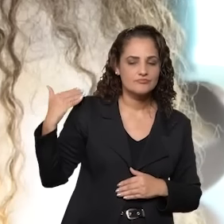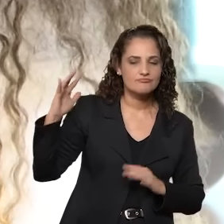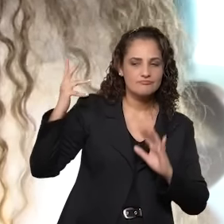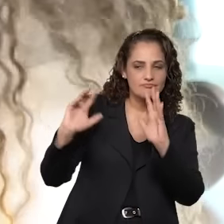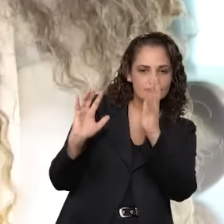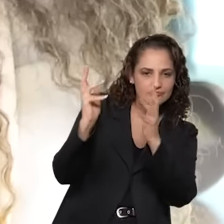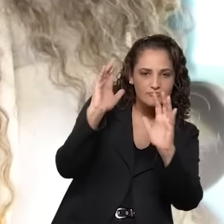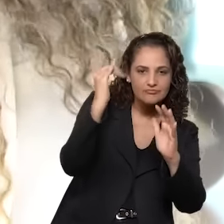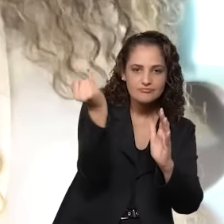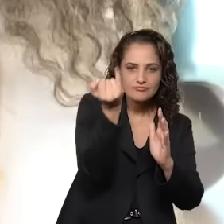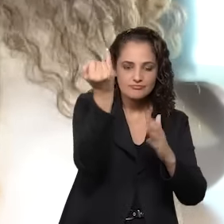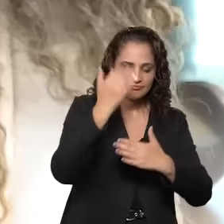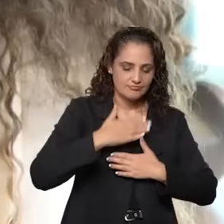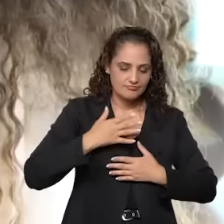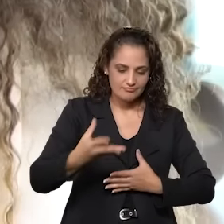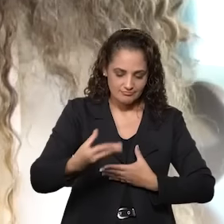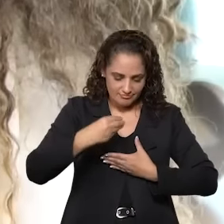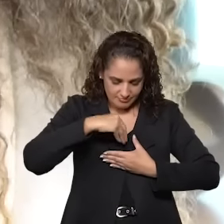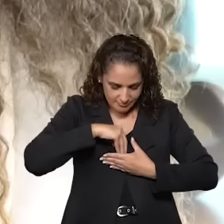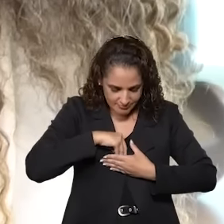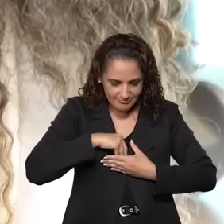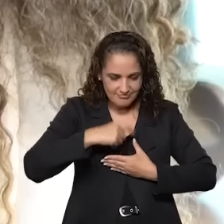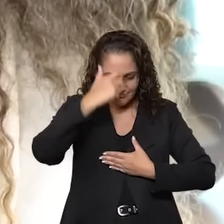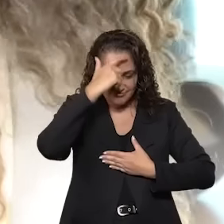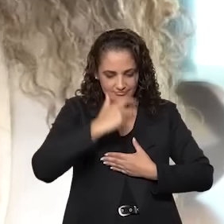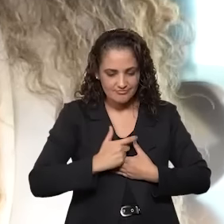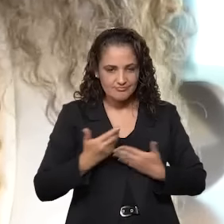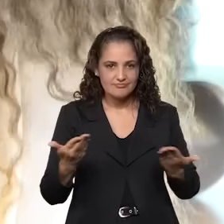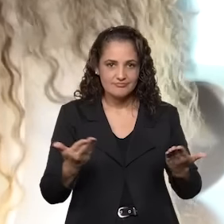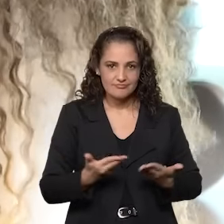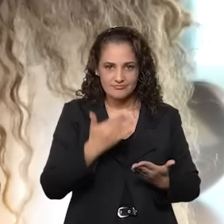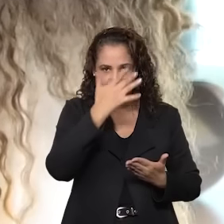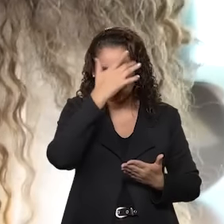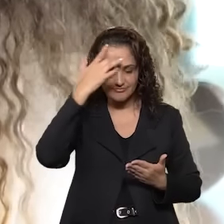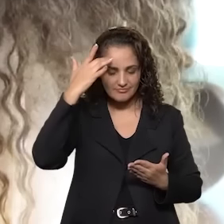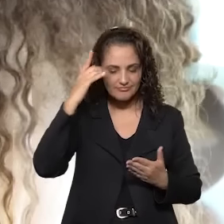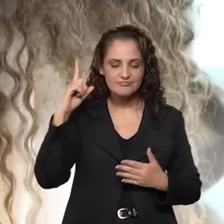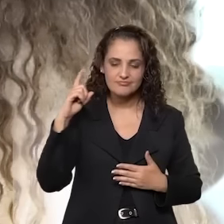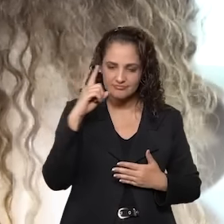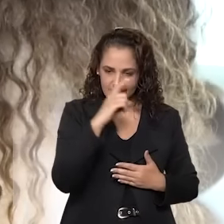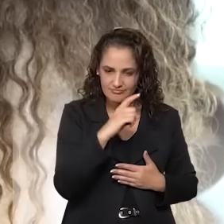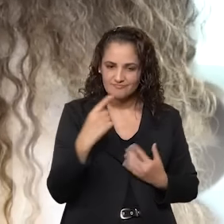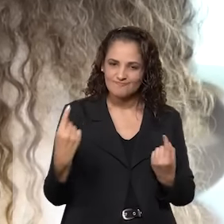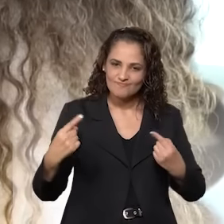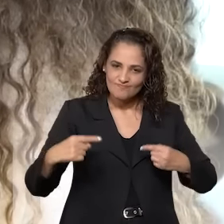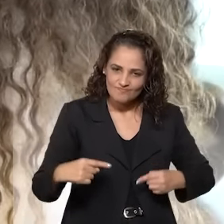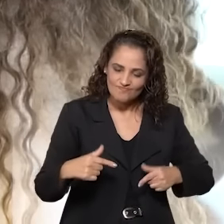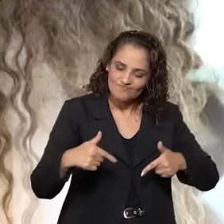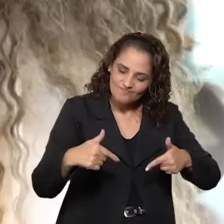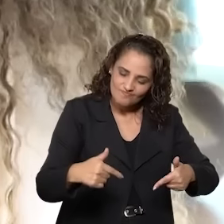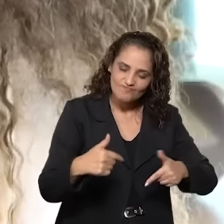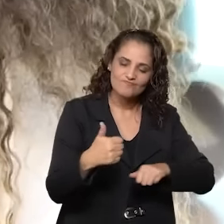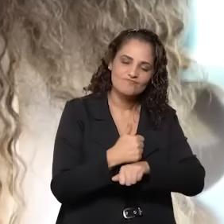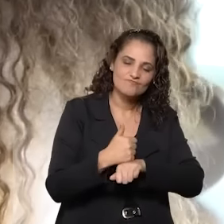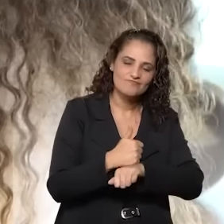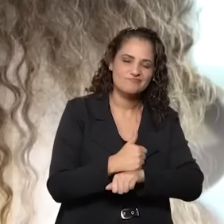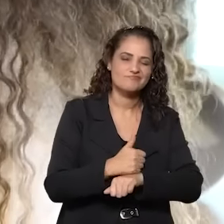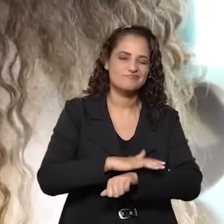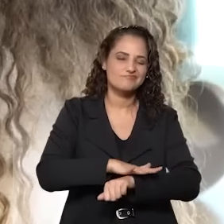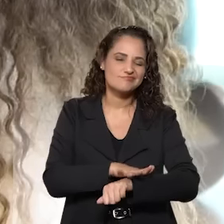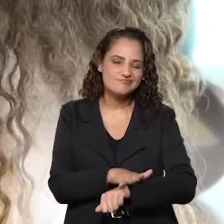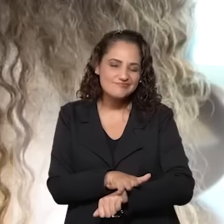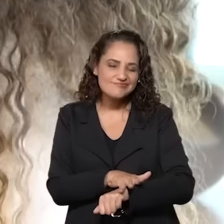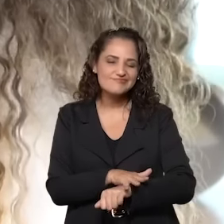é foi muito importante para me tornar também essa pessoa que sou hoje acho que todas as dificuldades também que eu enfrentei na minha carreira todo o racismo que